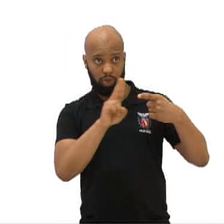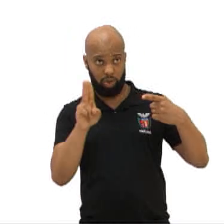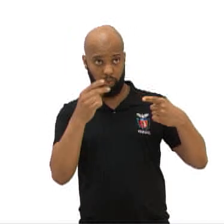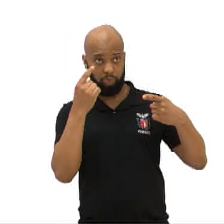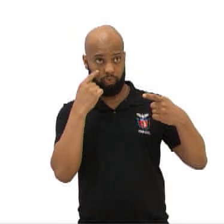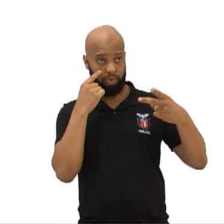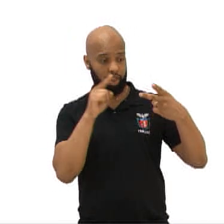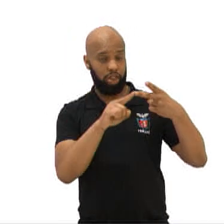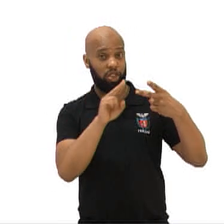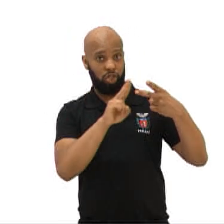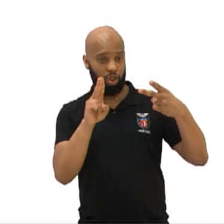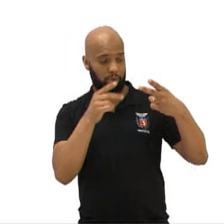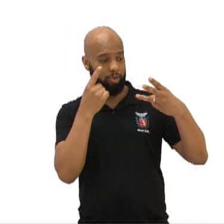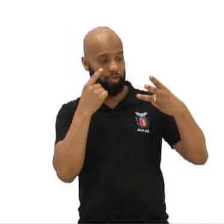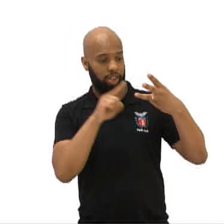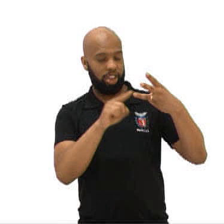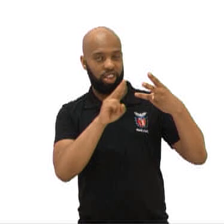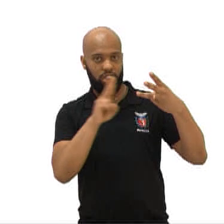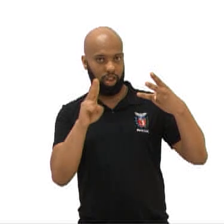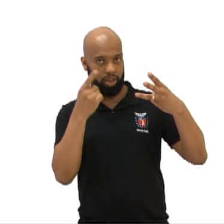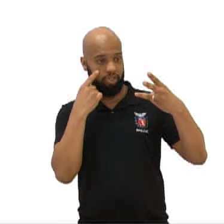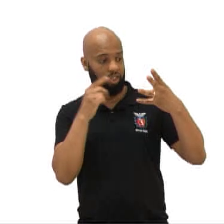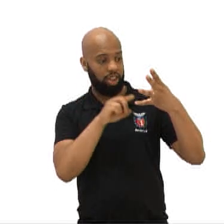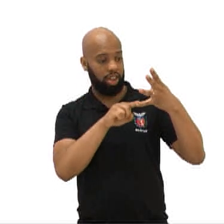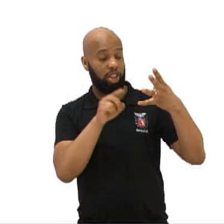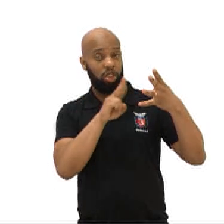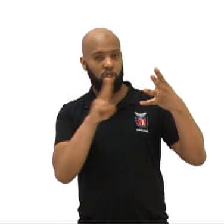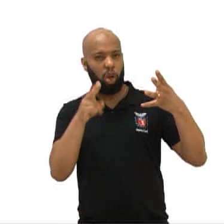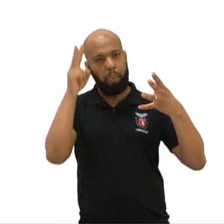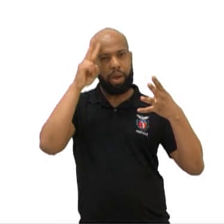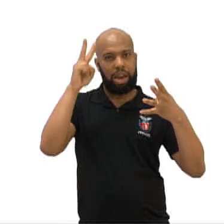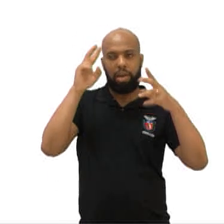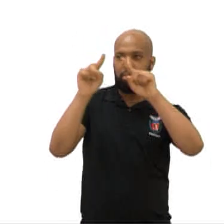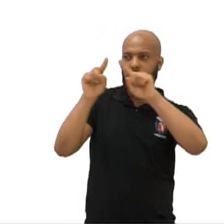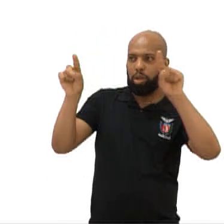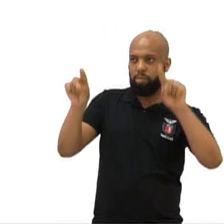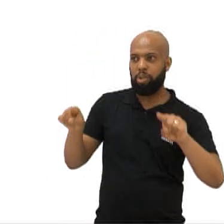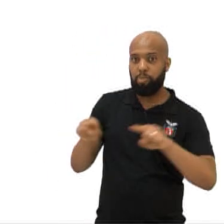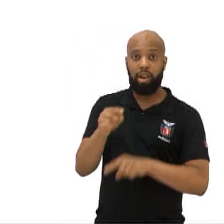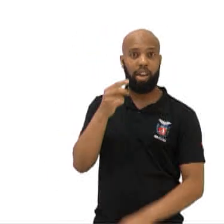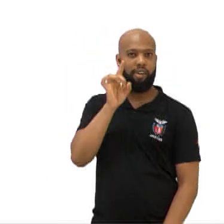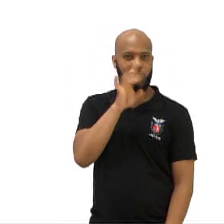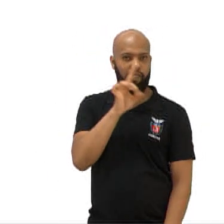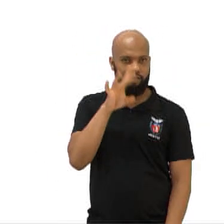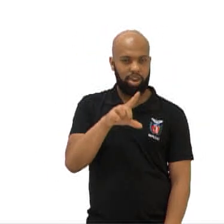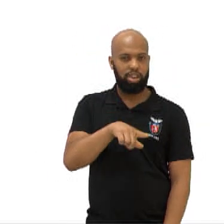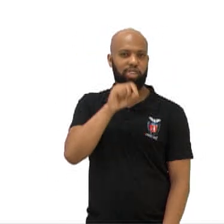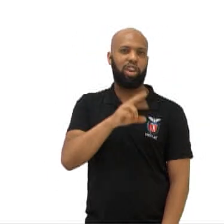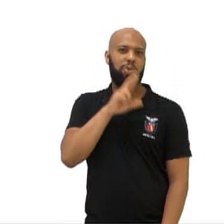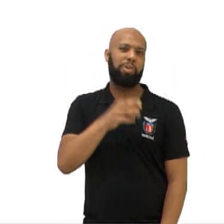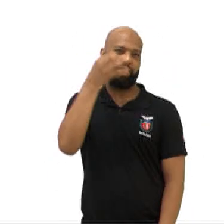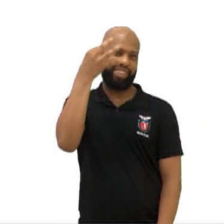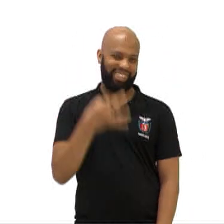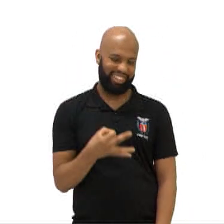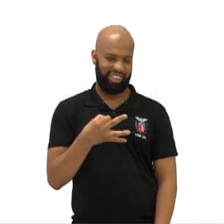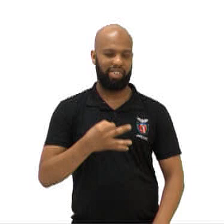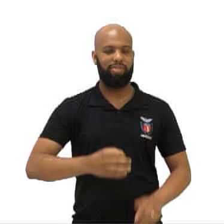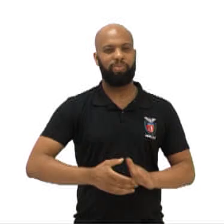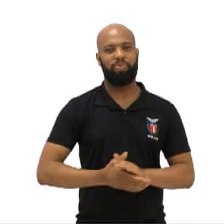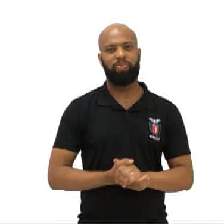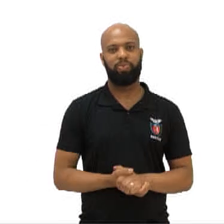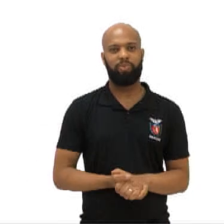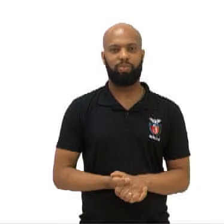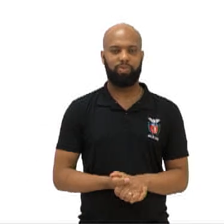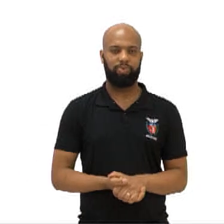glândula sudorípara, alternativa B, glândula uropigial, alternativa C, glândula sebácea ou alternativa